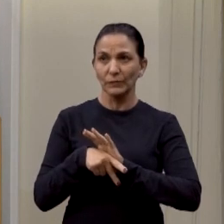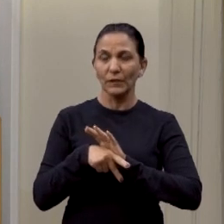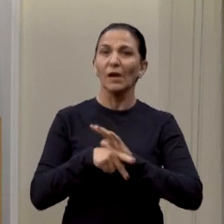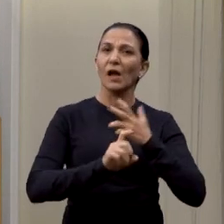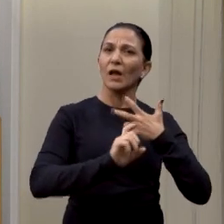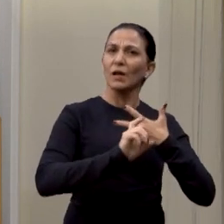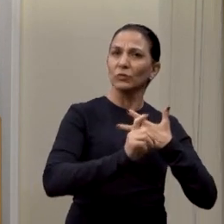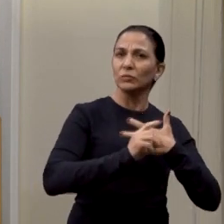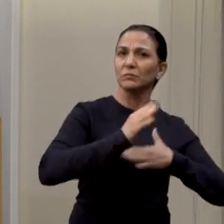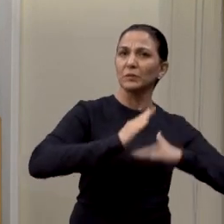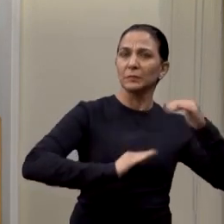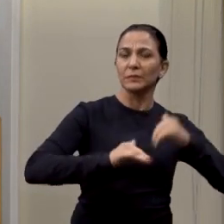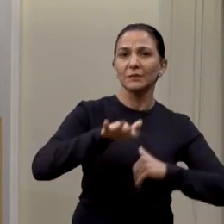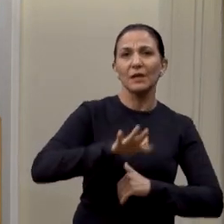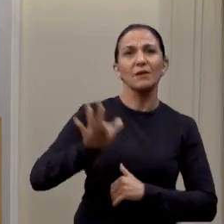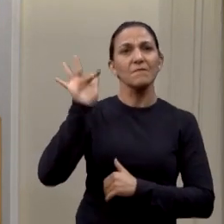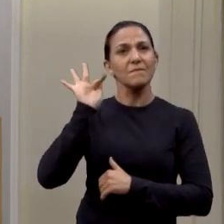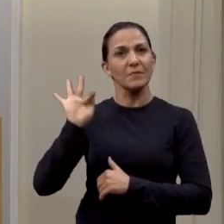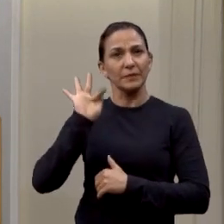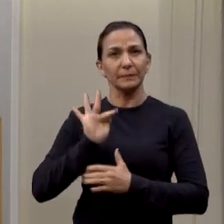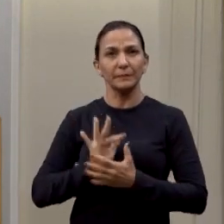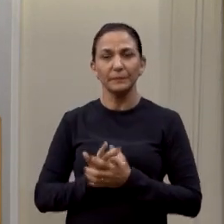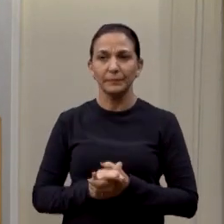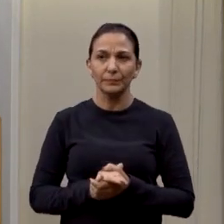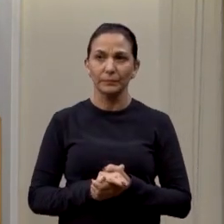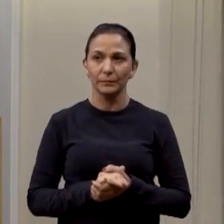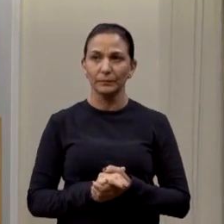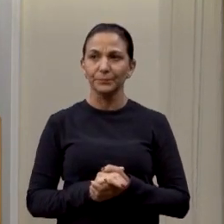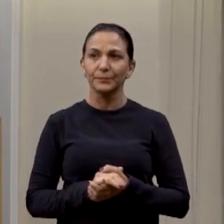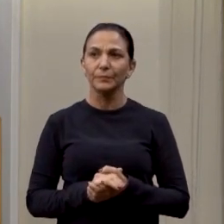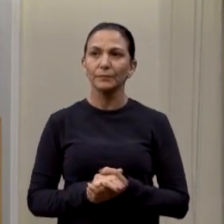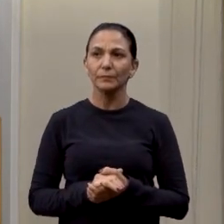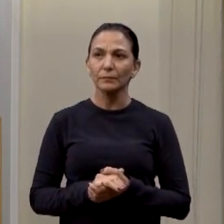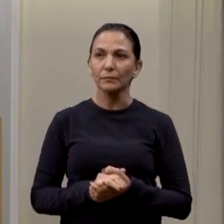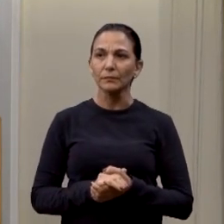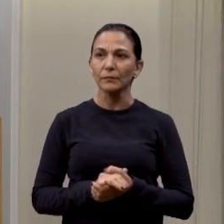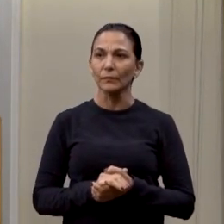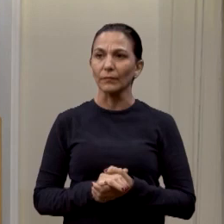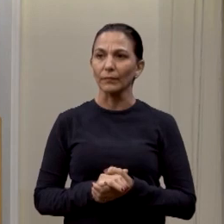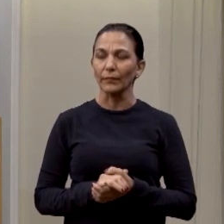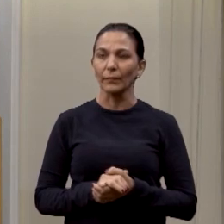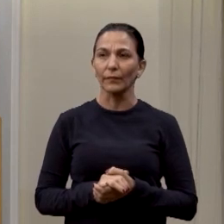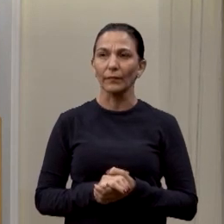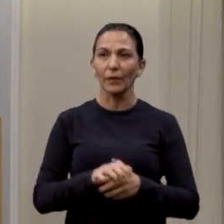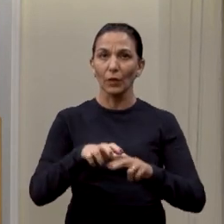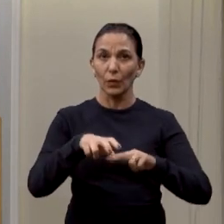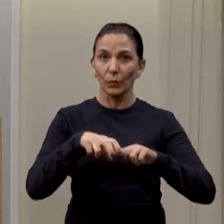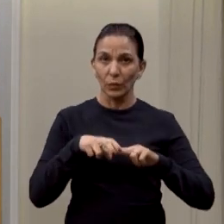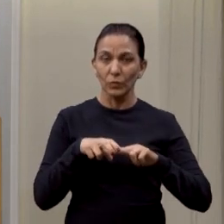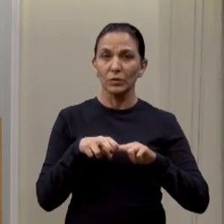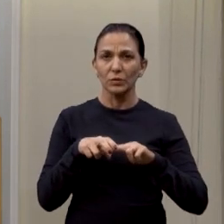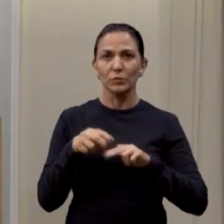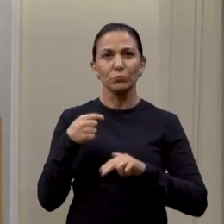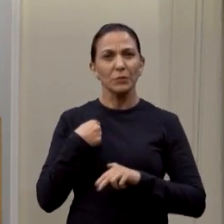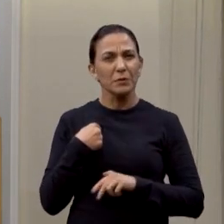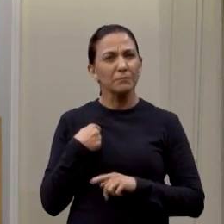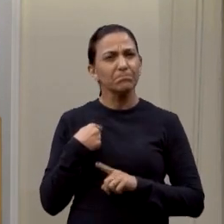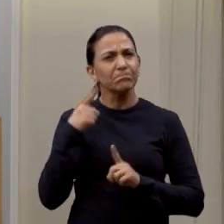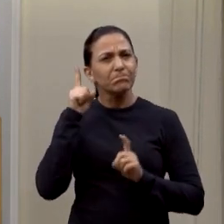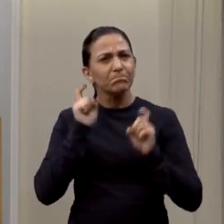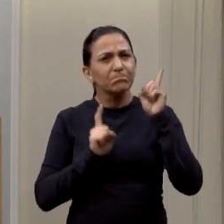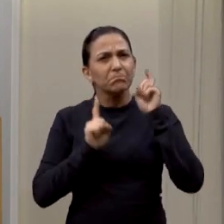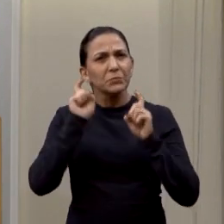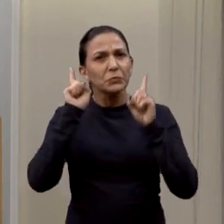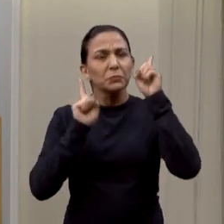executar em âmbito federal. E nesse segmento, queria compartilhar com vocês assim, uma preocupação,